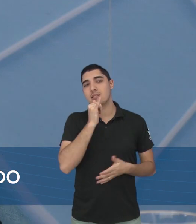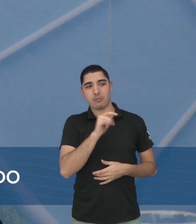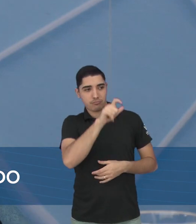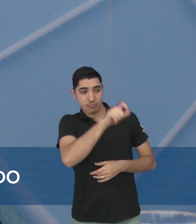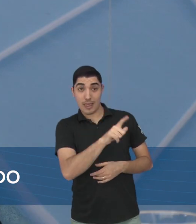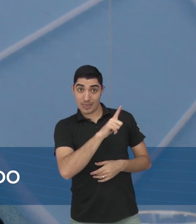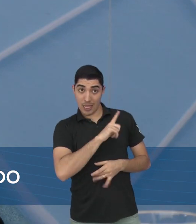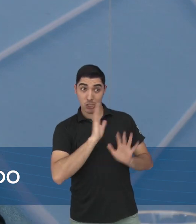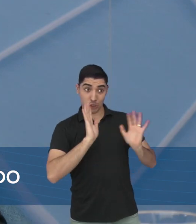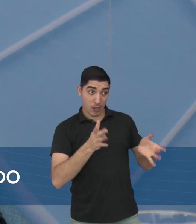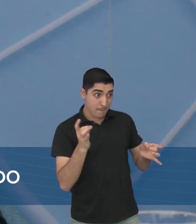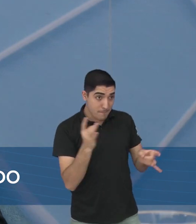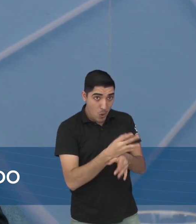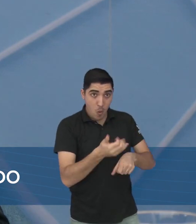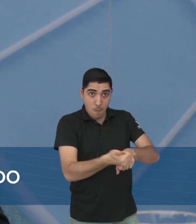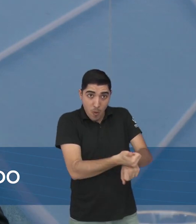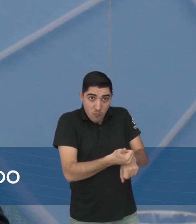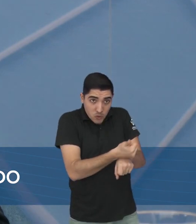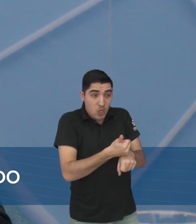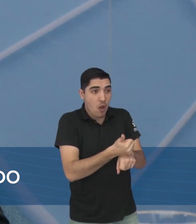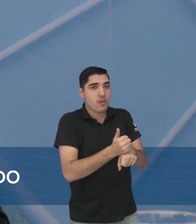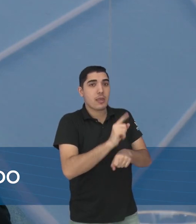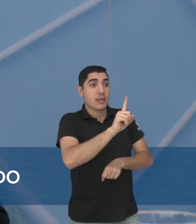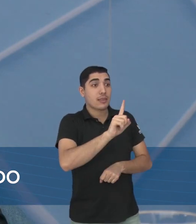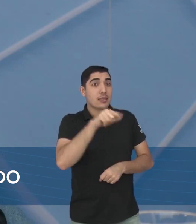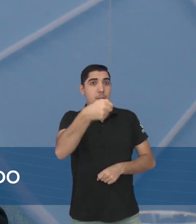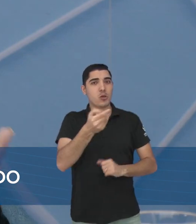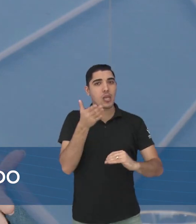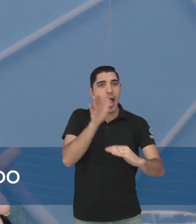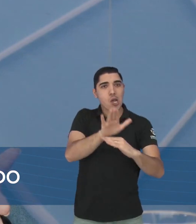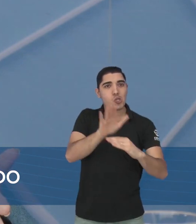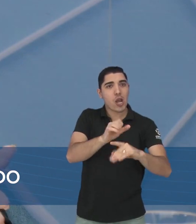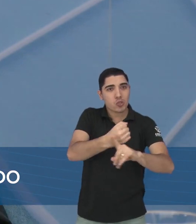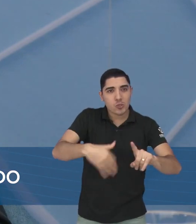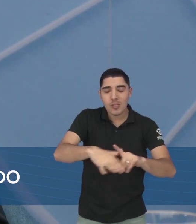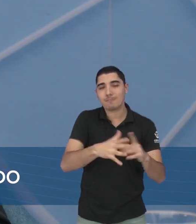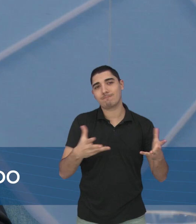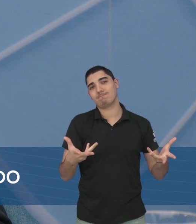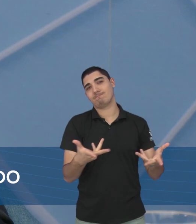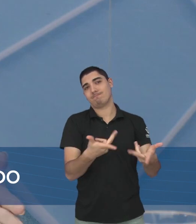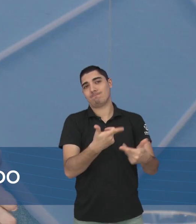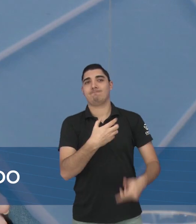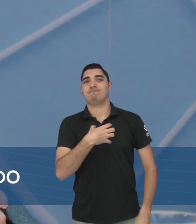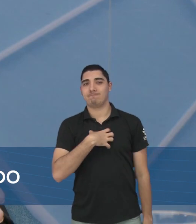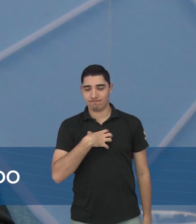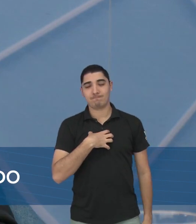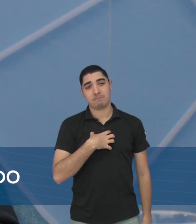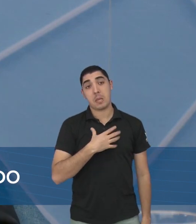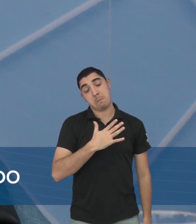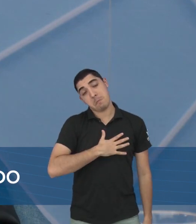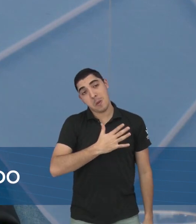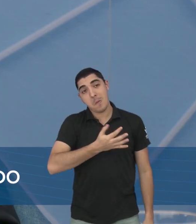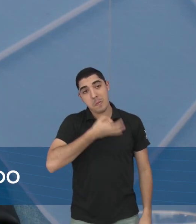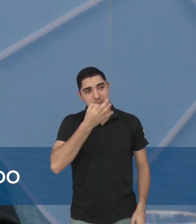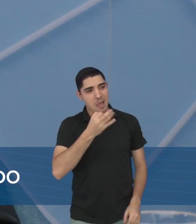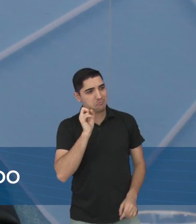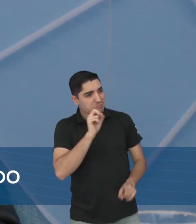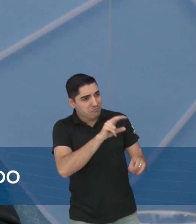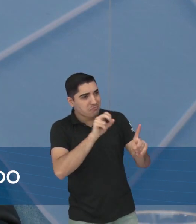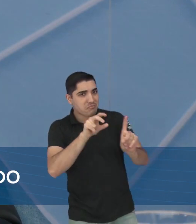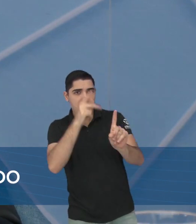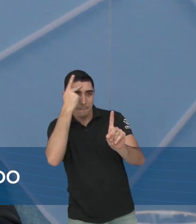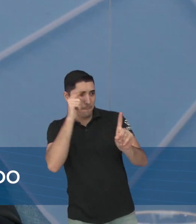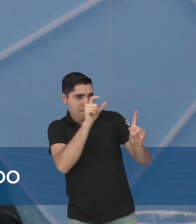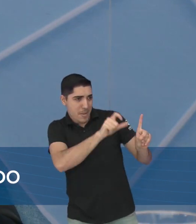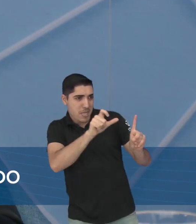você ter uma profissão e poder, de alguma maneira, retribuir isso para a sociedade é algo muito bacana, né? Eu vejo, assim, que são